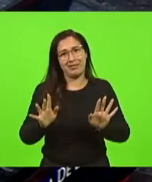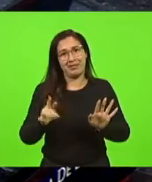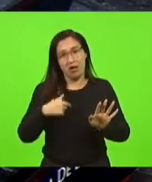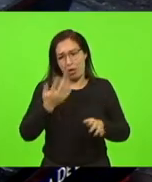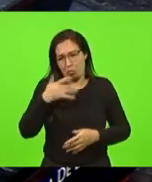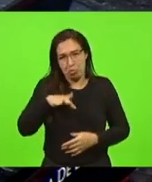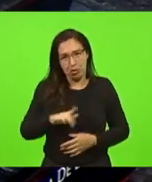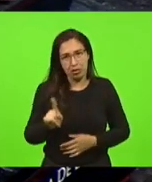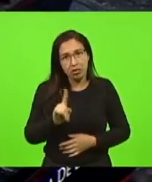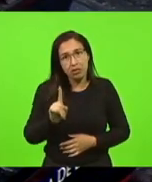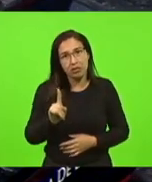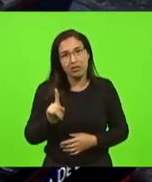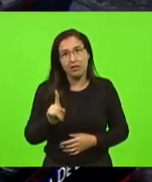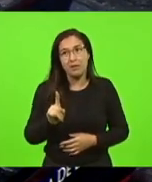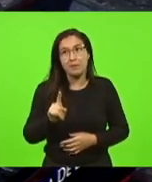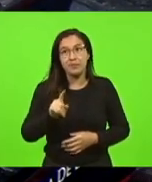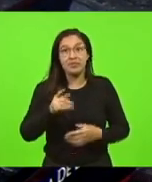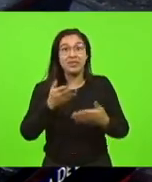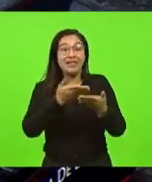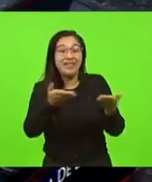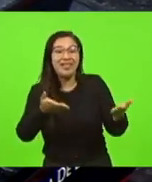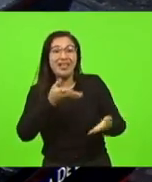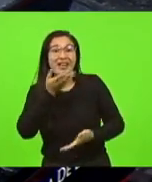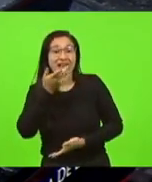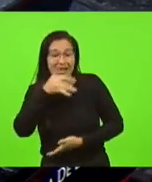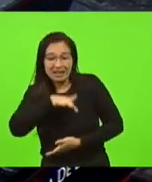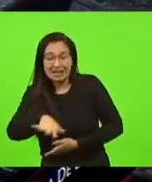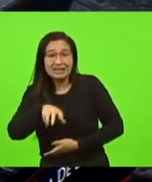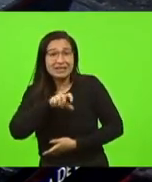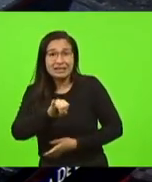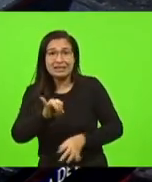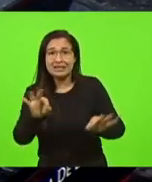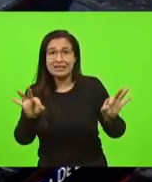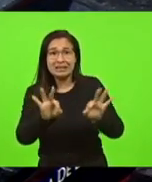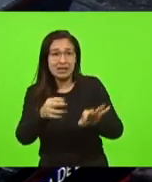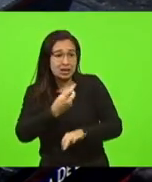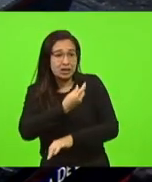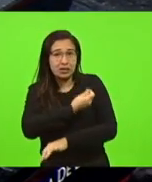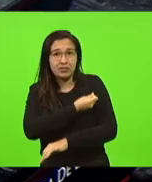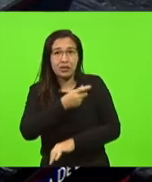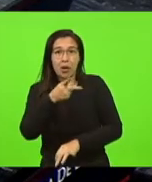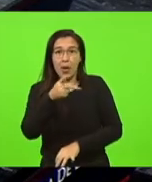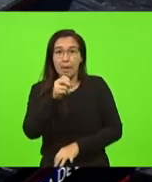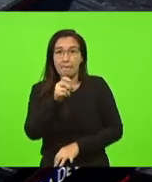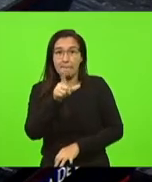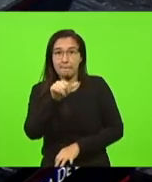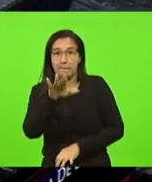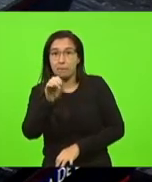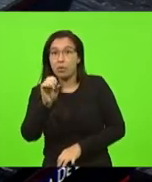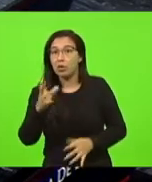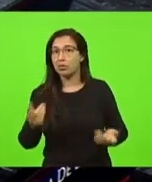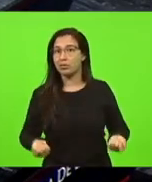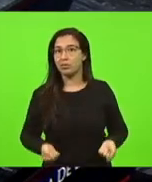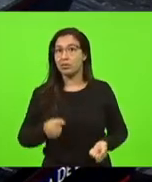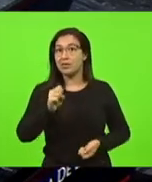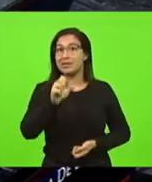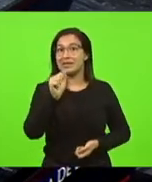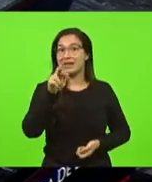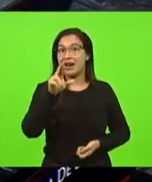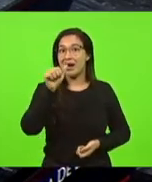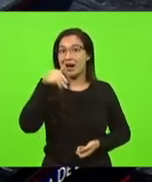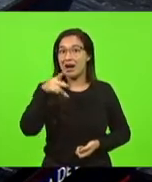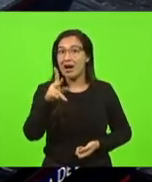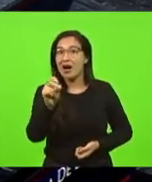E o que seria de nossas crianças se não tivesse a vacina da poliomielite? A do sarampo, da catapora, enfim,